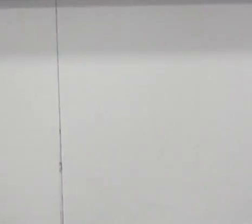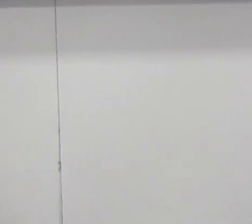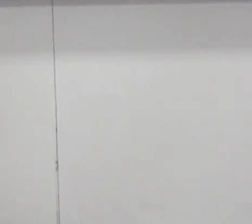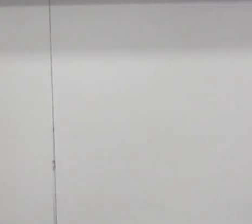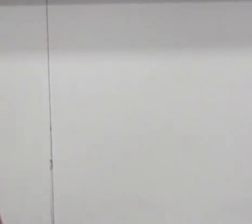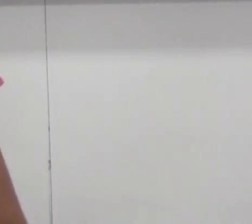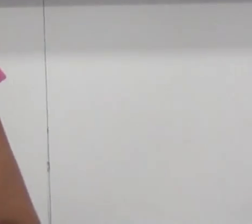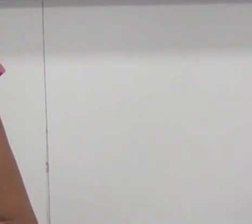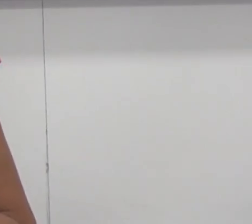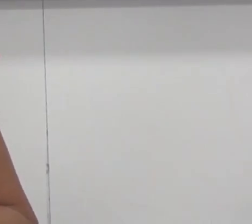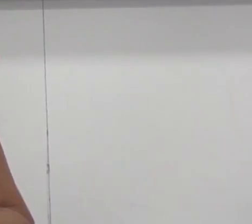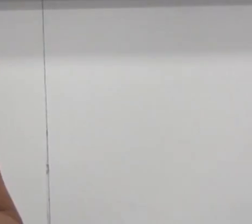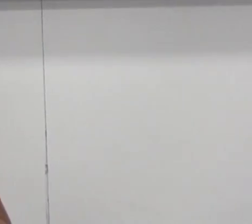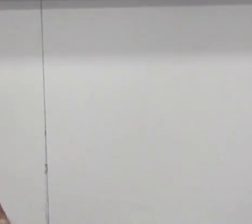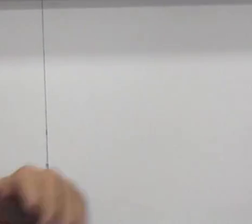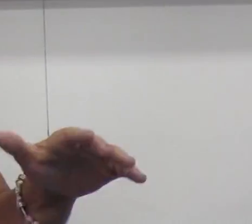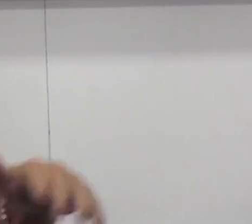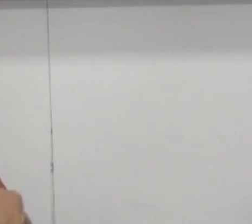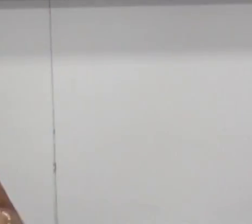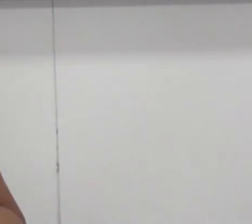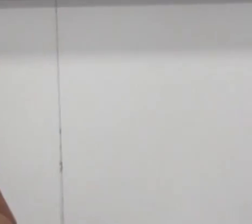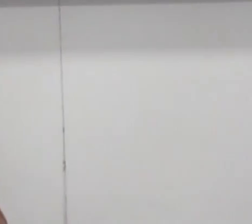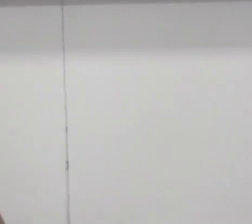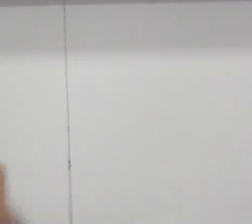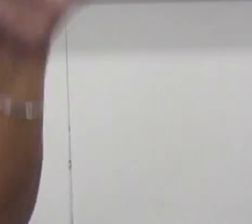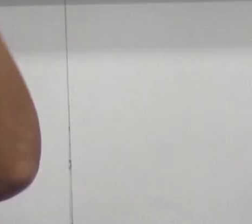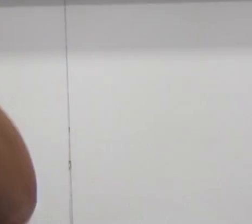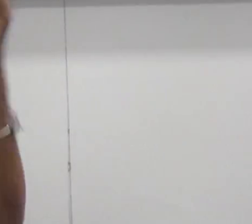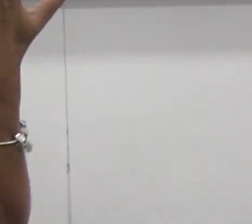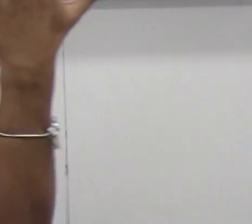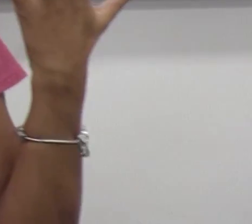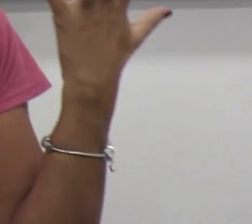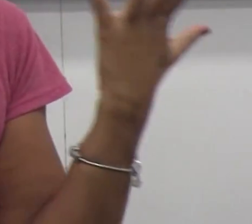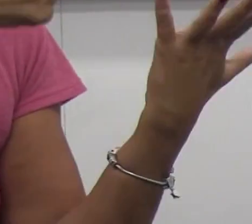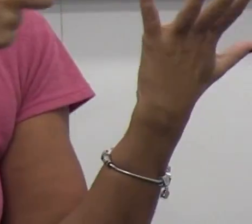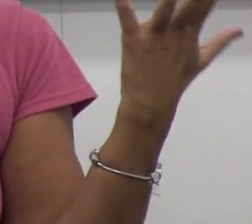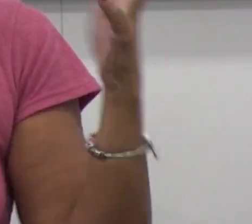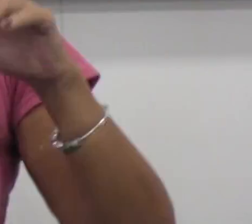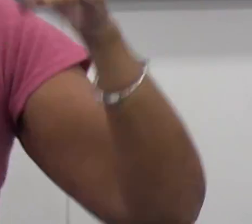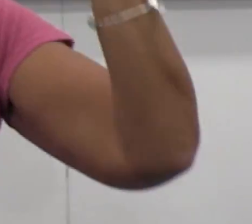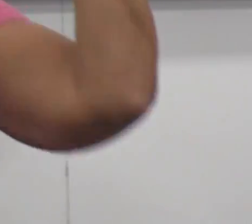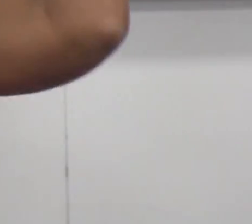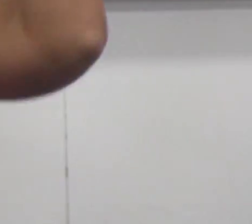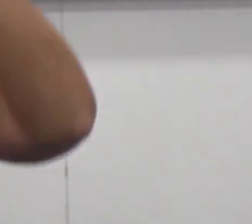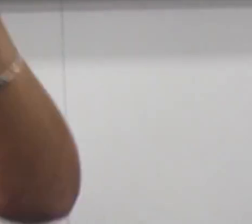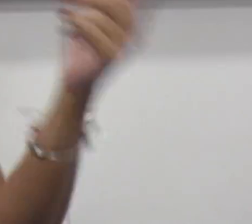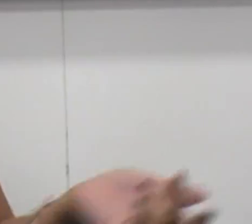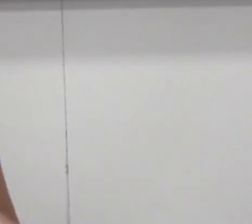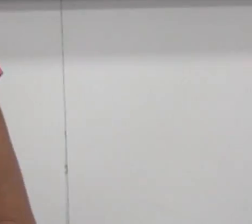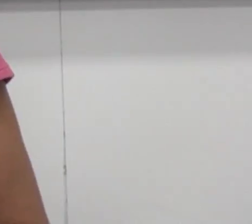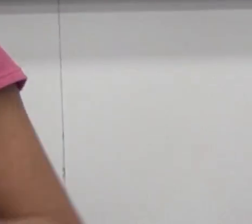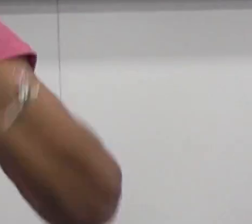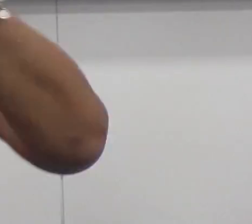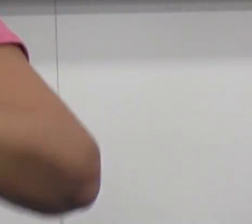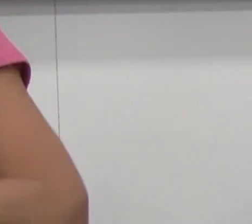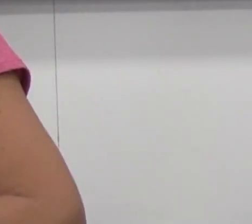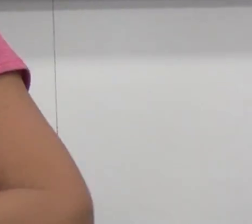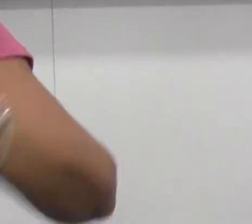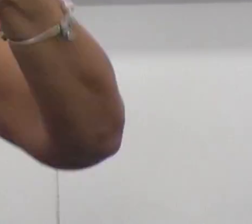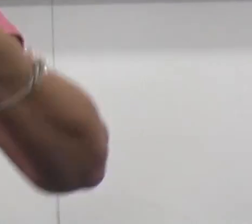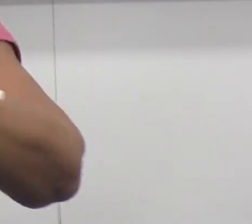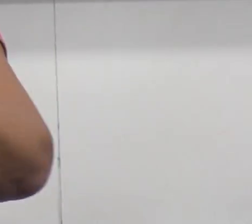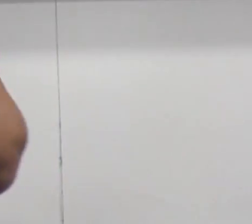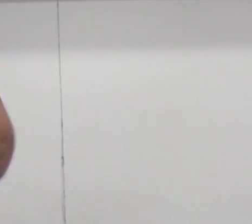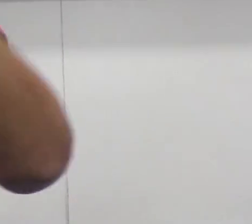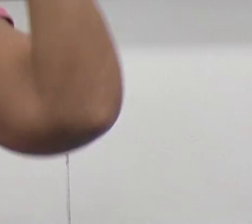de configuração de mão, expressões, trabalhar essa parte artística. E aí eu fui aprendendo aquilo mais rápido e o meu interesse se tornou muito